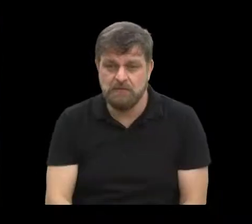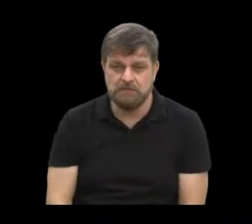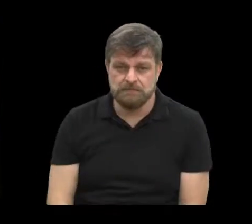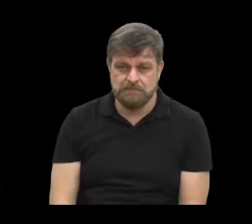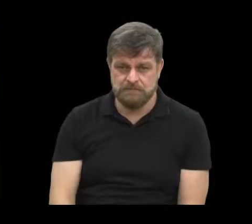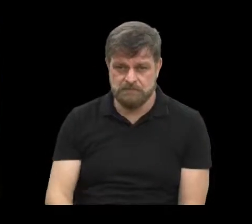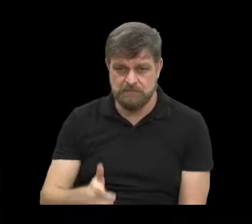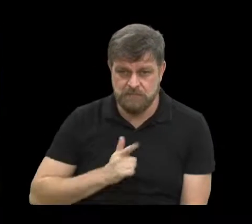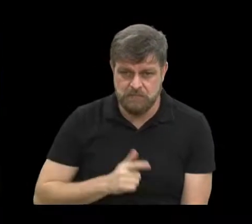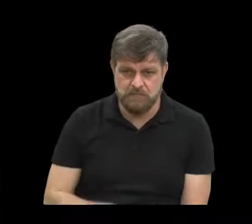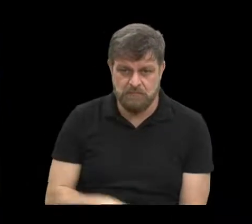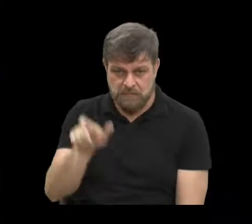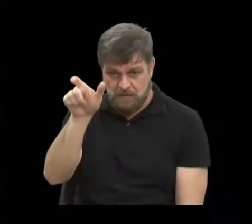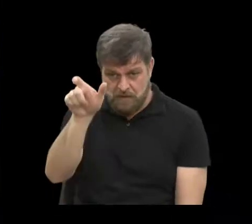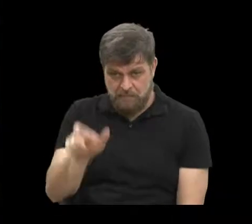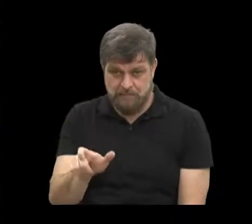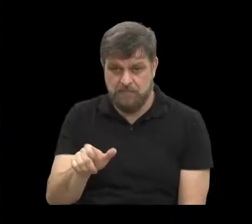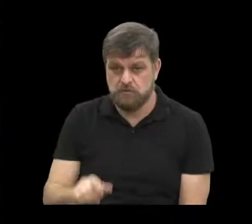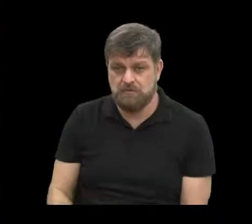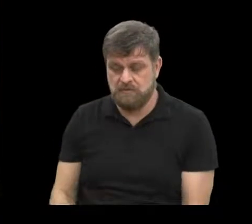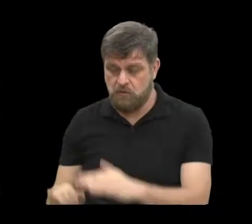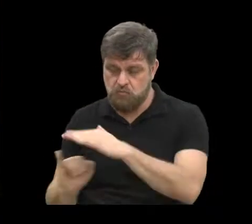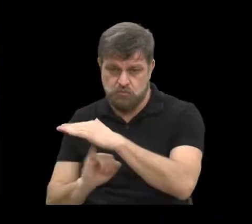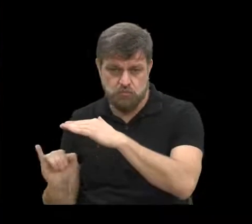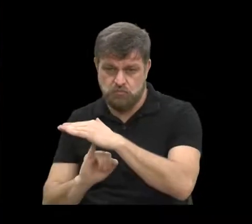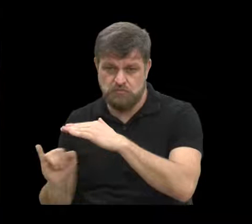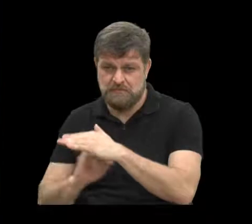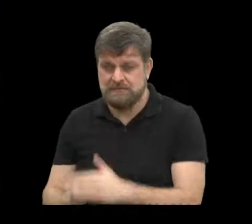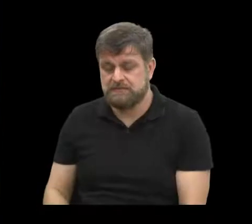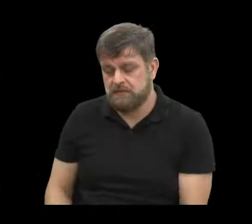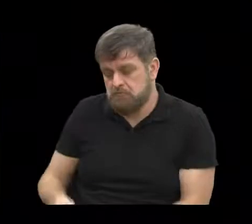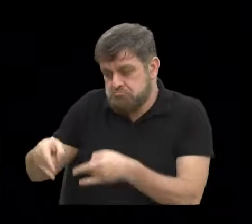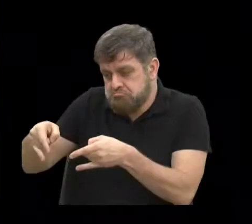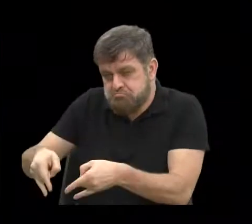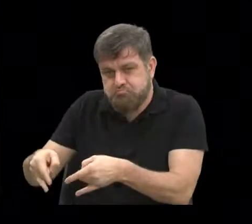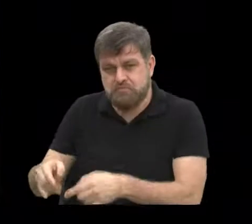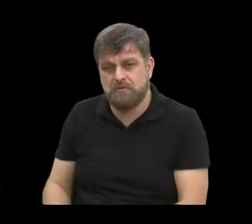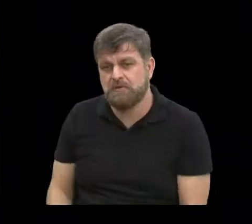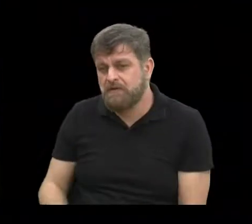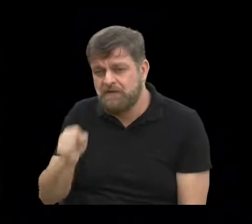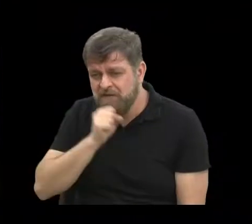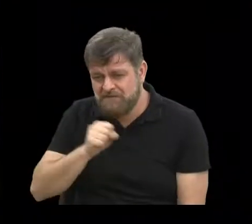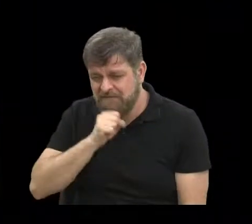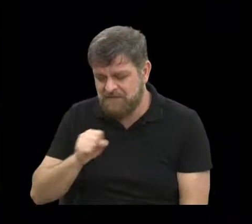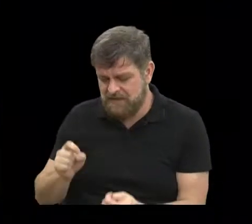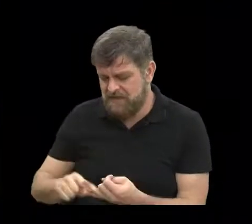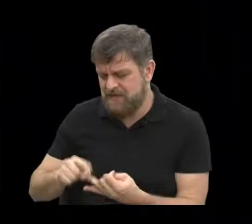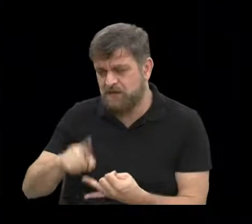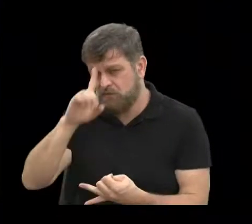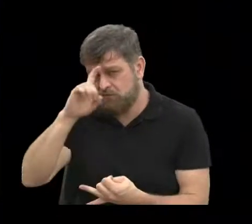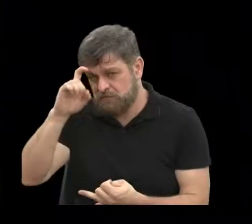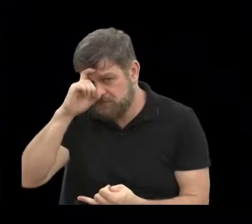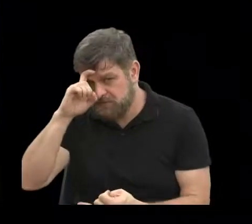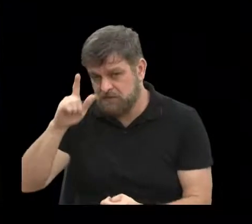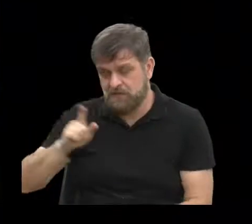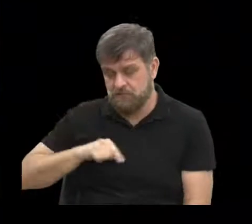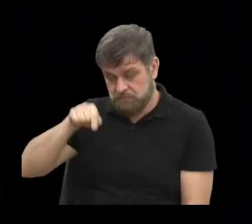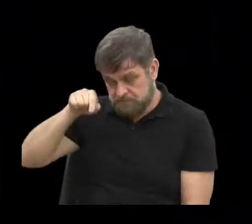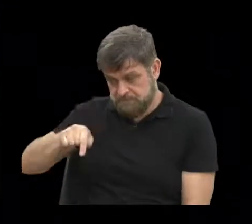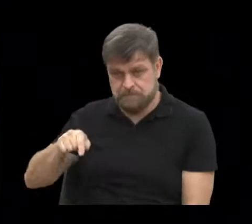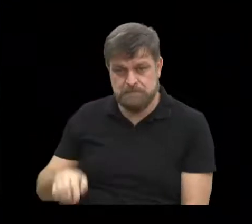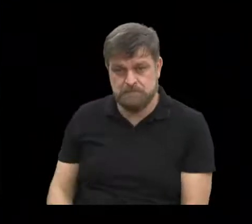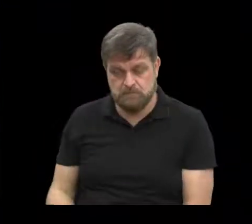O internado ou acolhido em instituições de longa permanência, como abrigo, hospital ou instituições